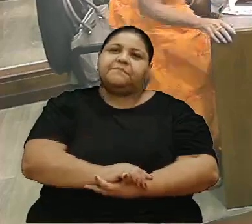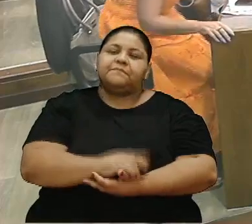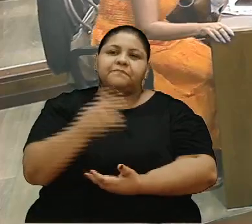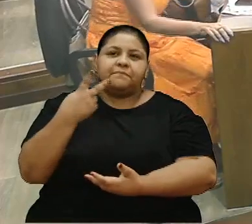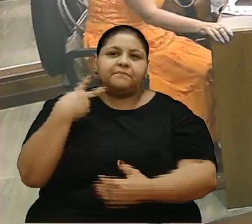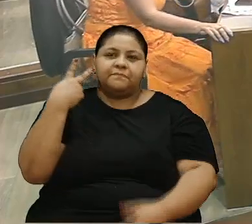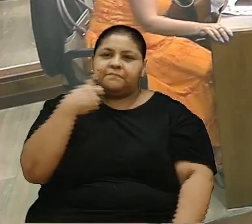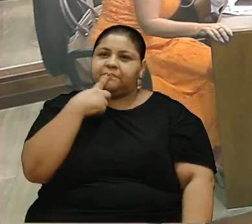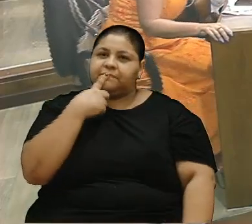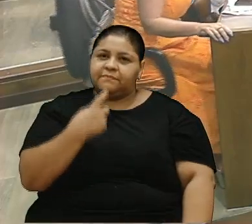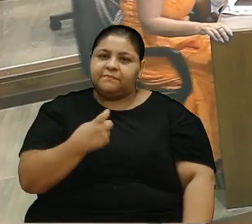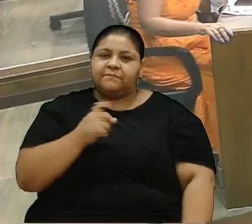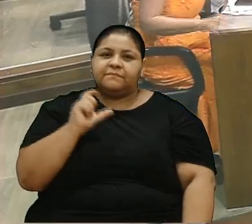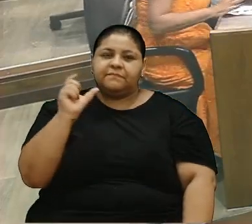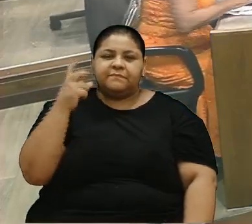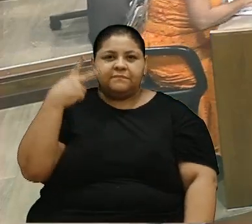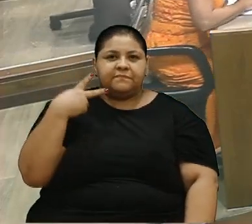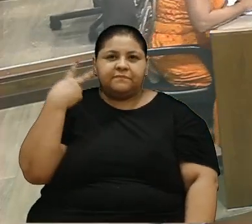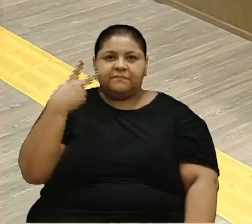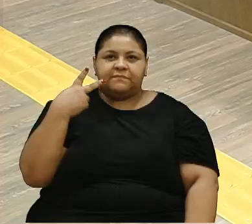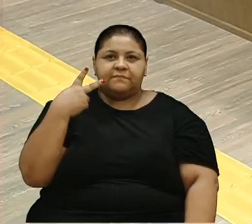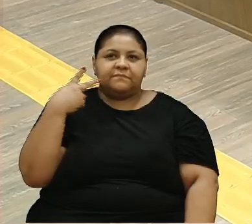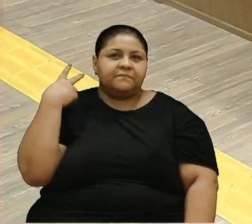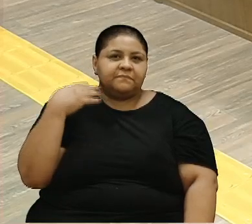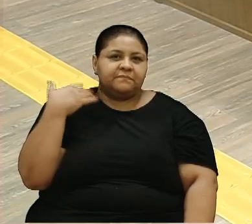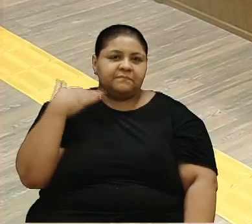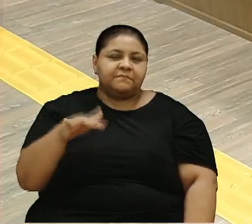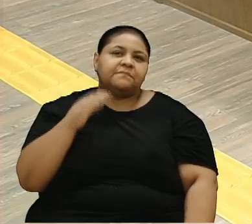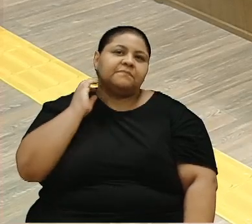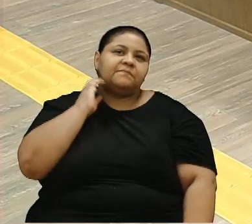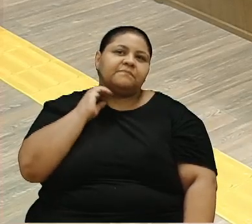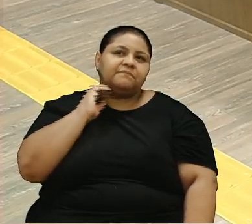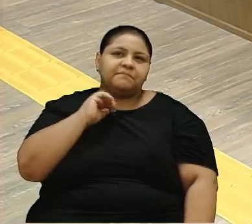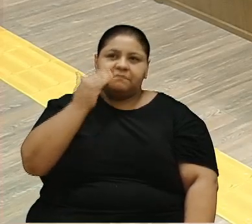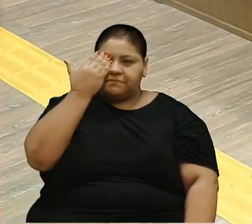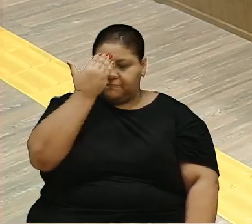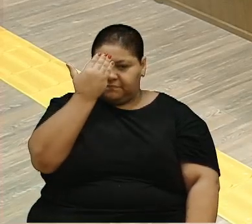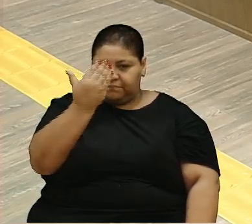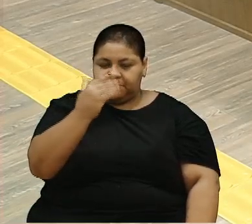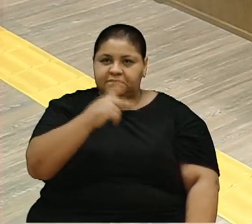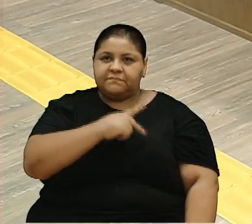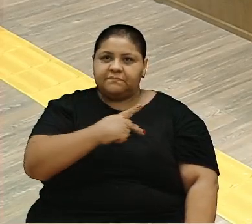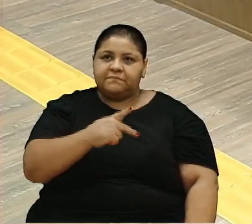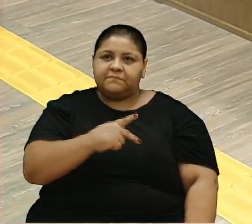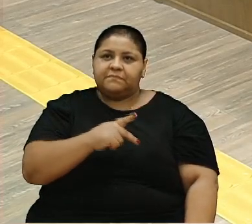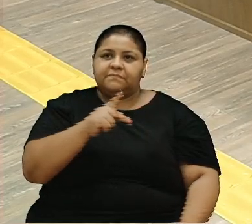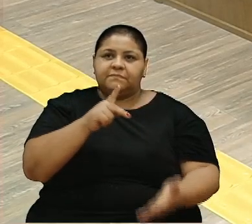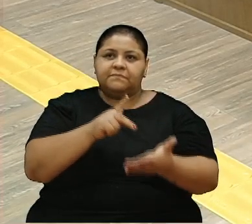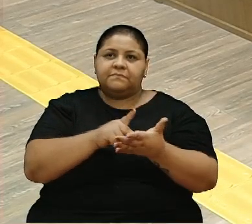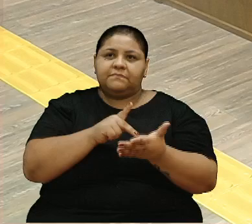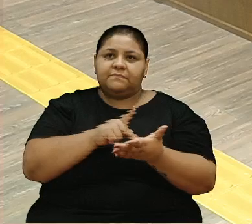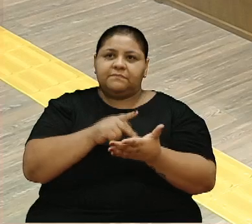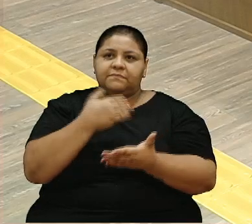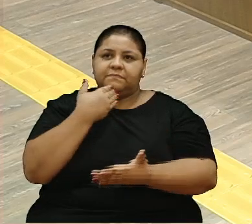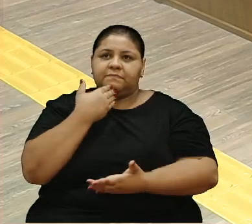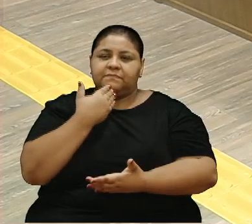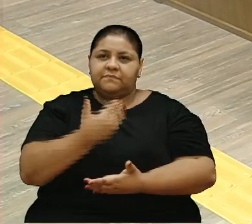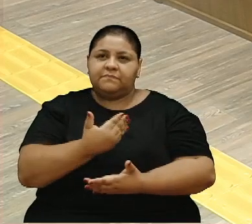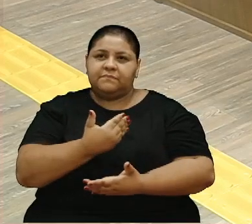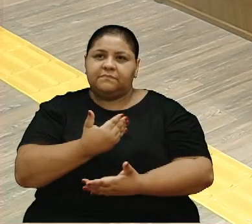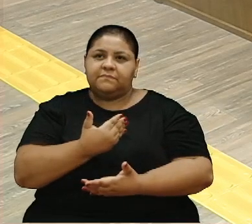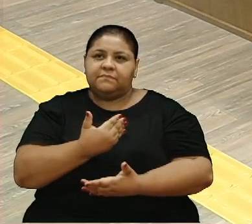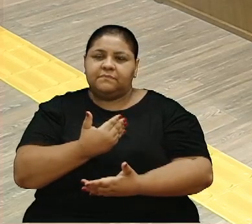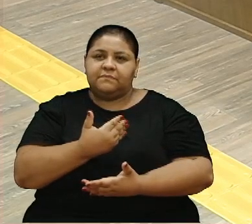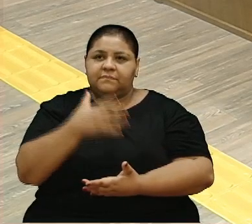Vereadora Rose Frigeri, com a palavra a vereadora Andressa Marques. Obrigada, senhor presidente. Na verdade, eu pedi para declarar o voto